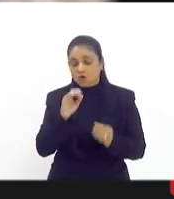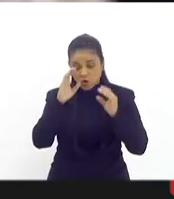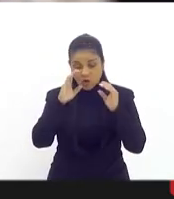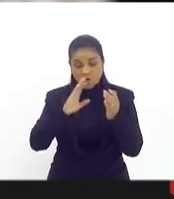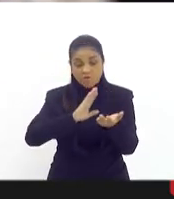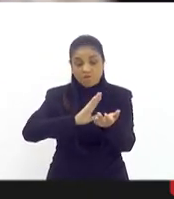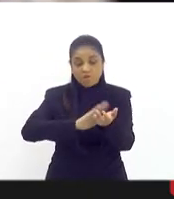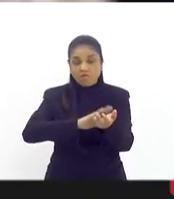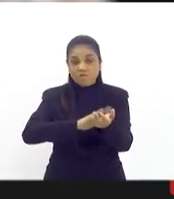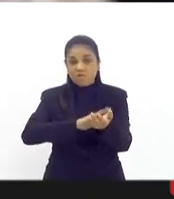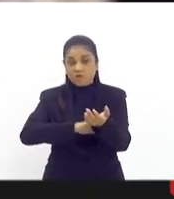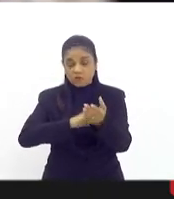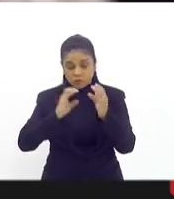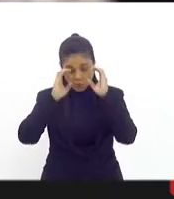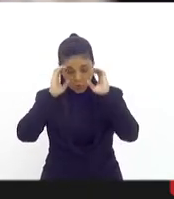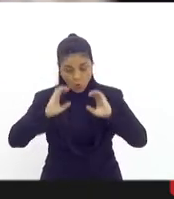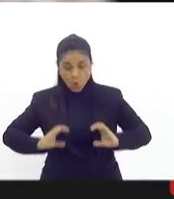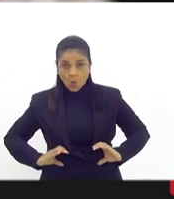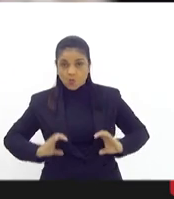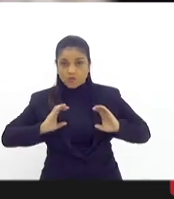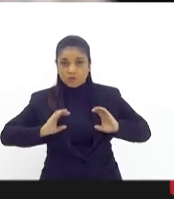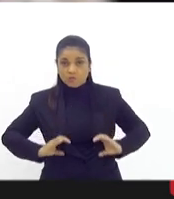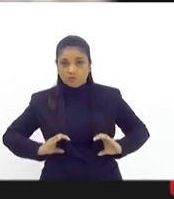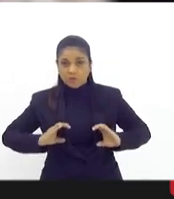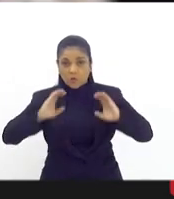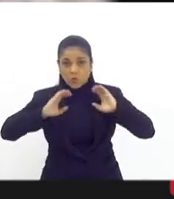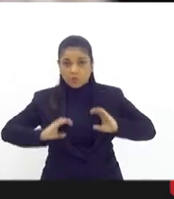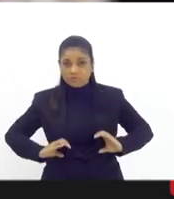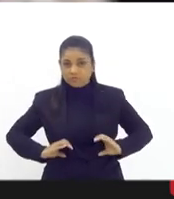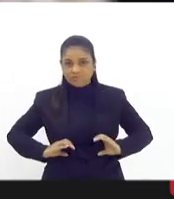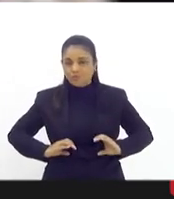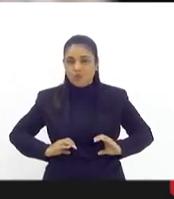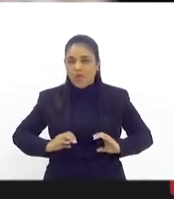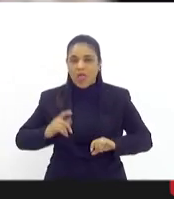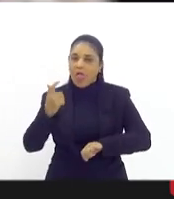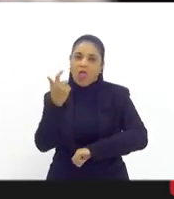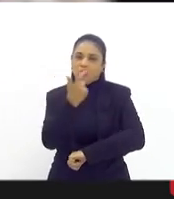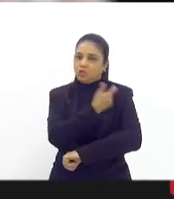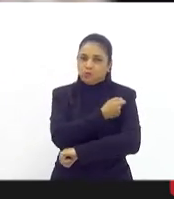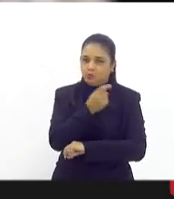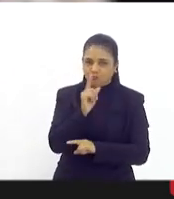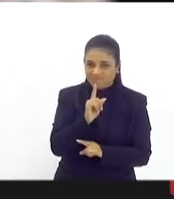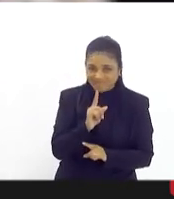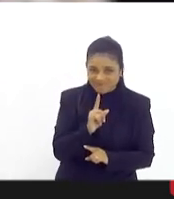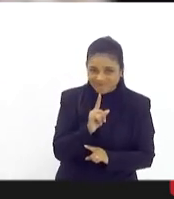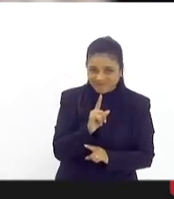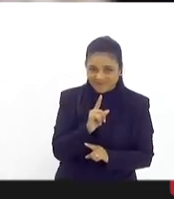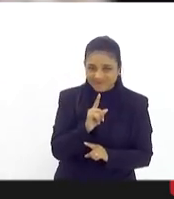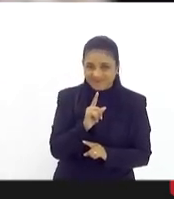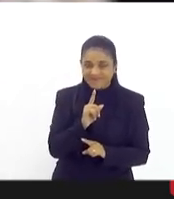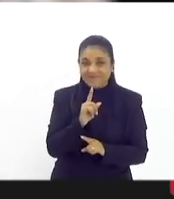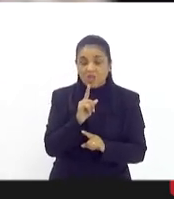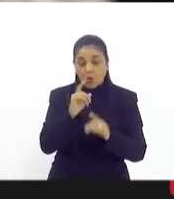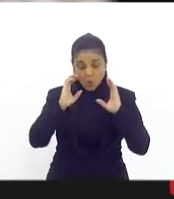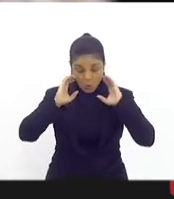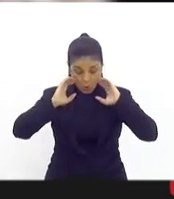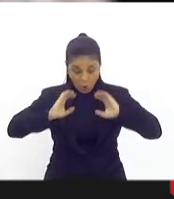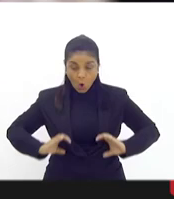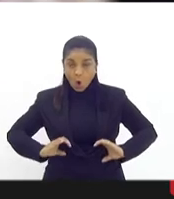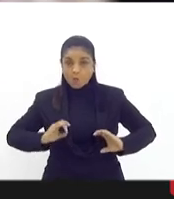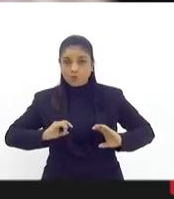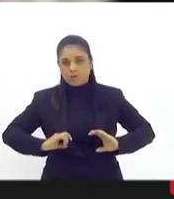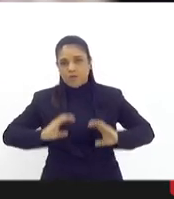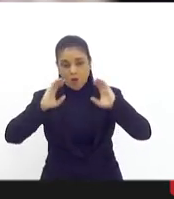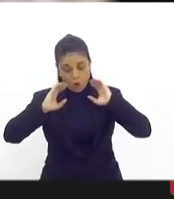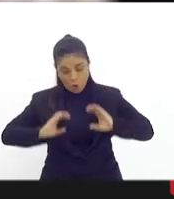comportamental. Ele não é um vício que necessita da ingestão de substâncias. O vício comportamental é toda vez que a gente tem um comportamento que a gente